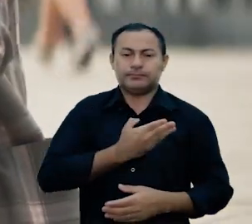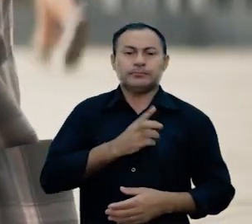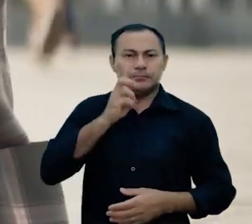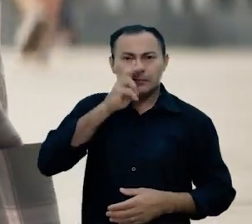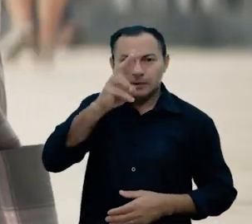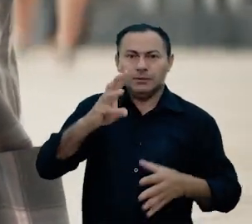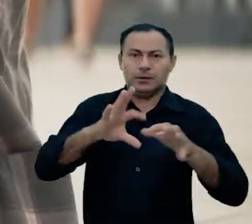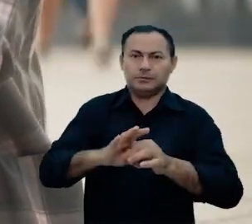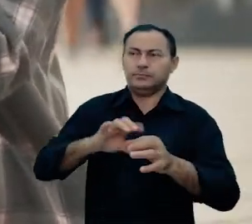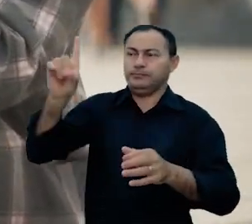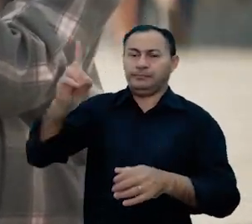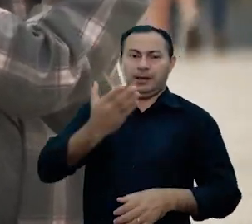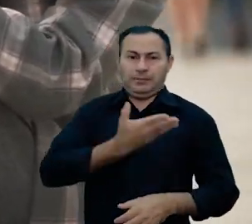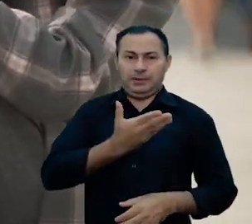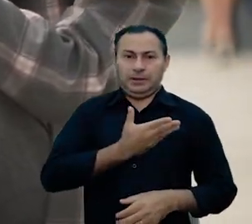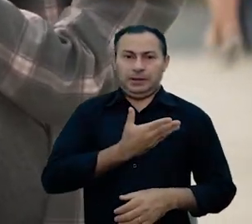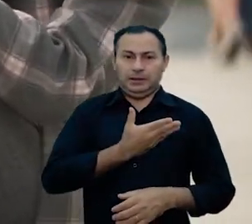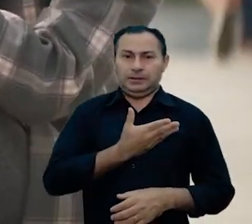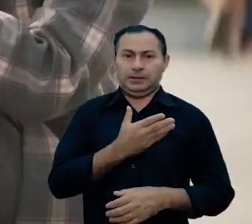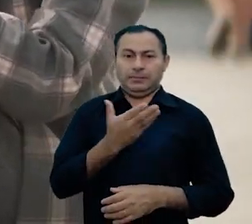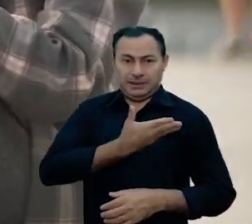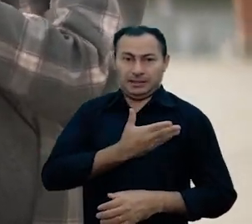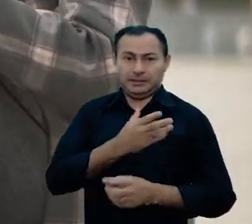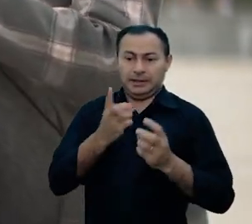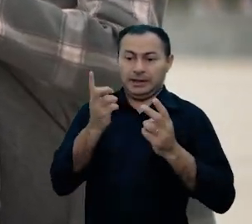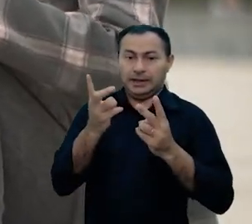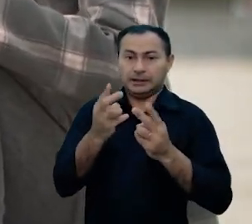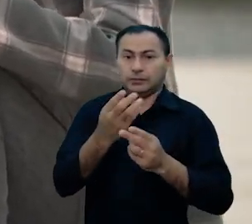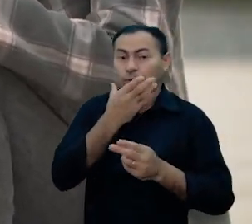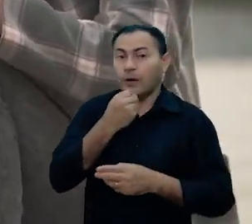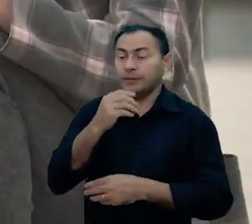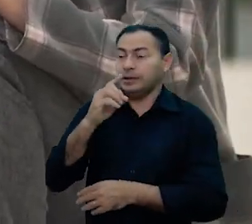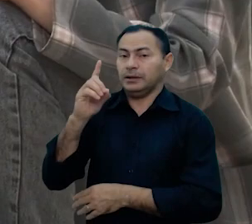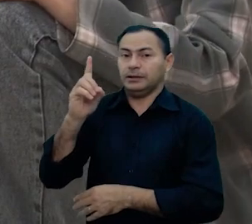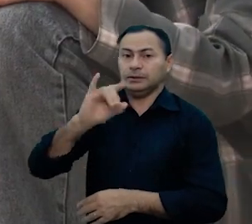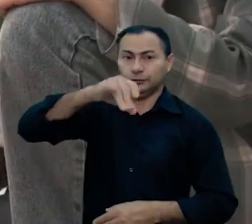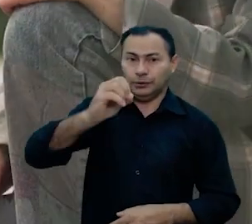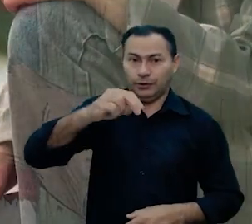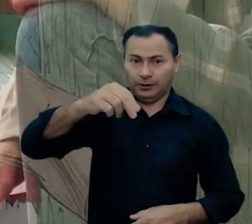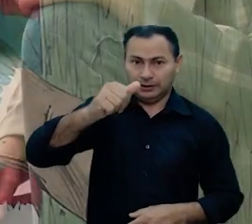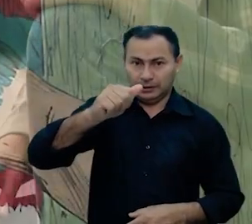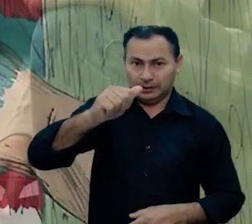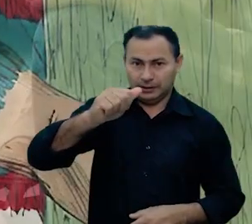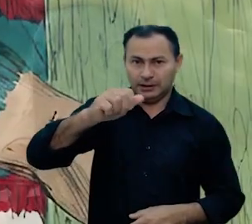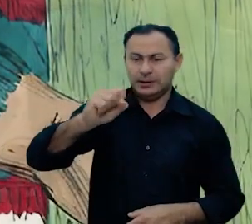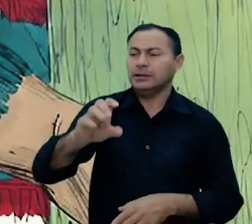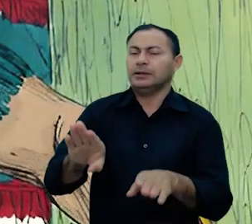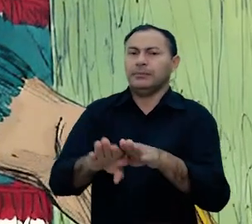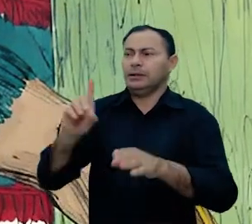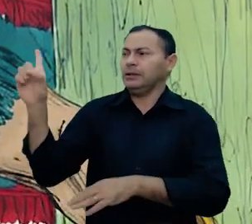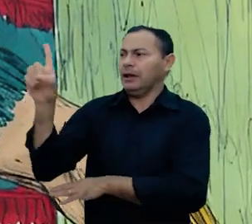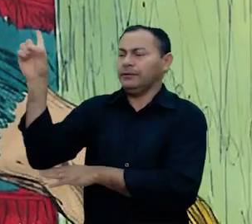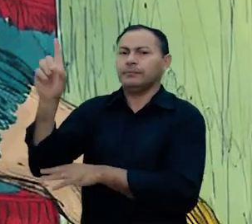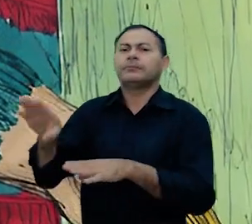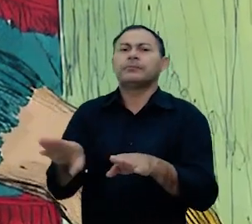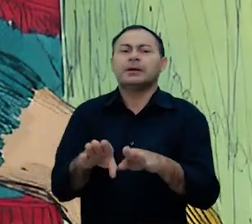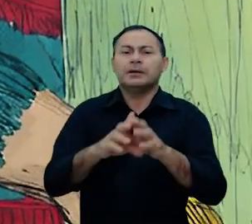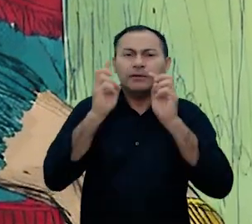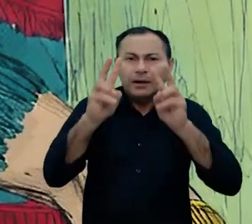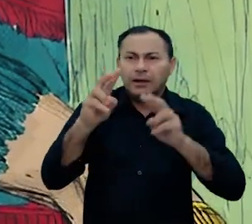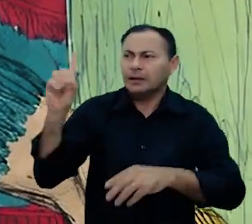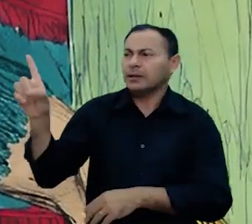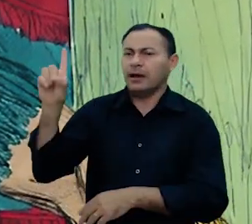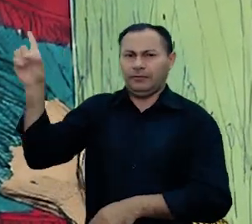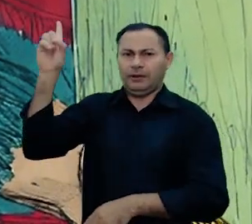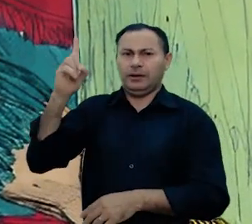amizades fortes. A amizade entre Davi e Jonatas é um bom exemplo a ser seguido. Também devemos ver Davi como fugitivo.